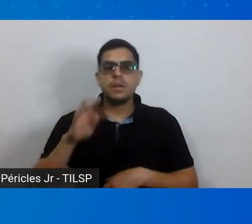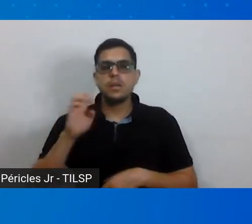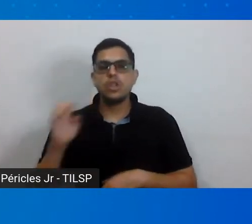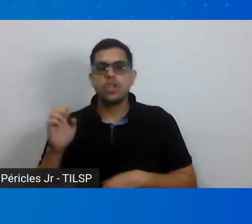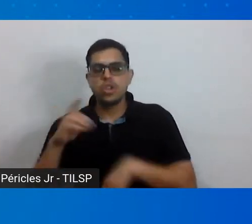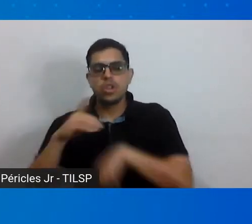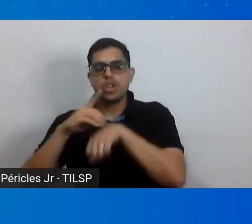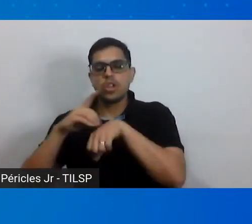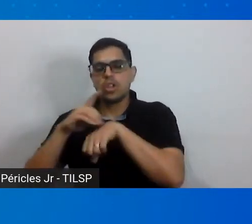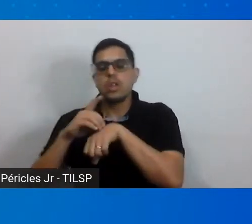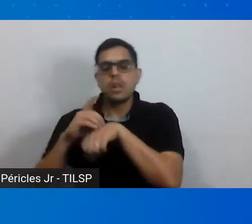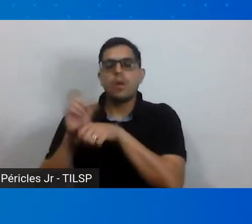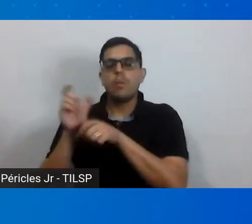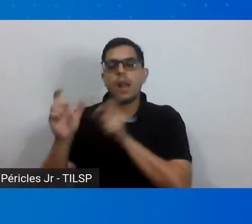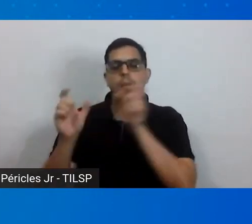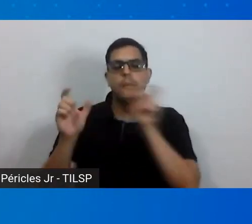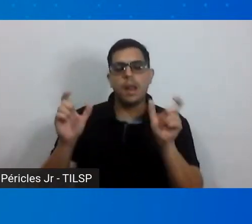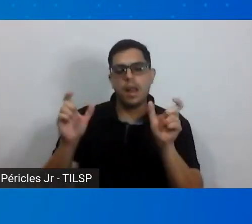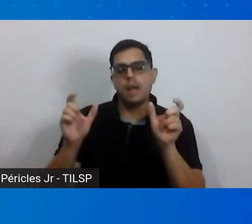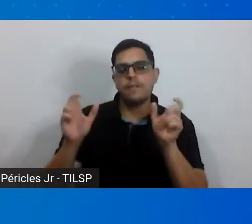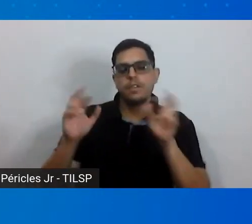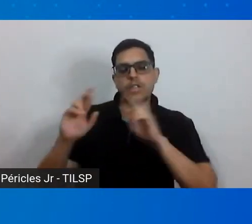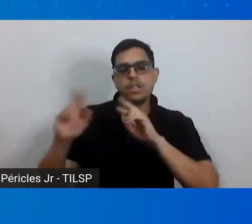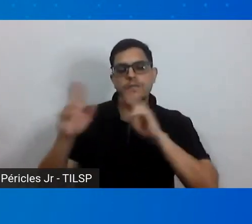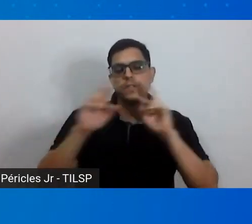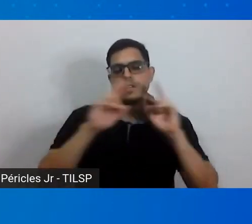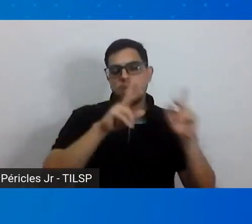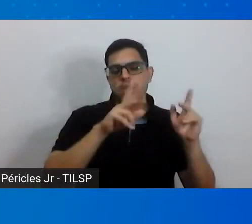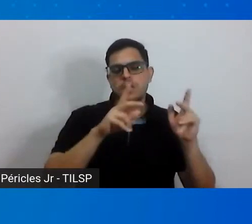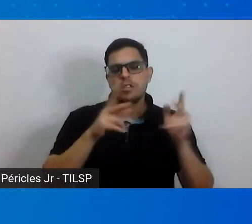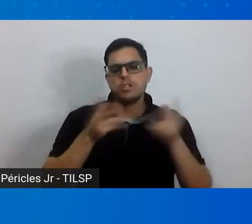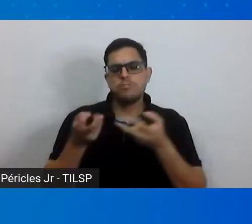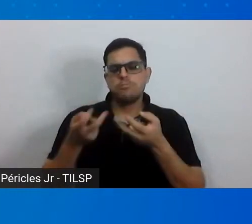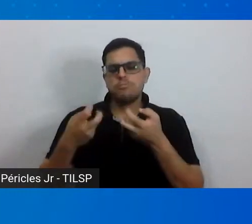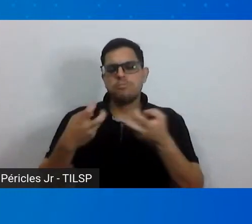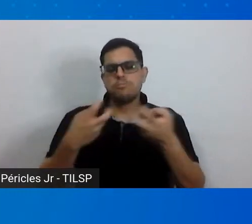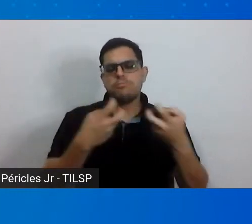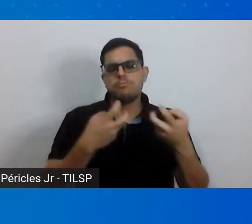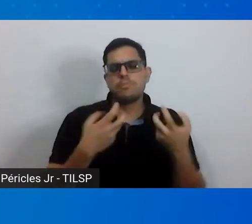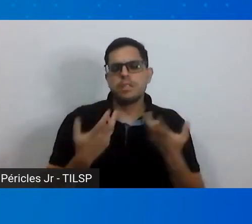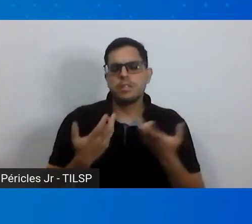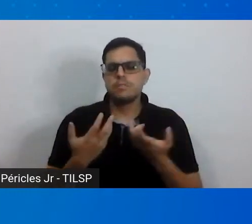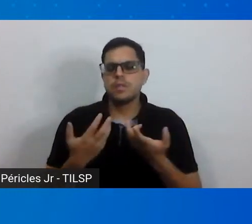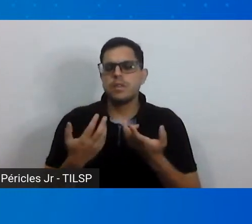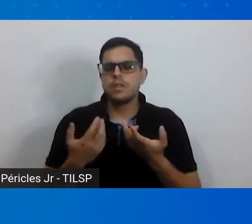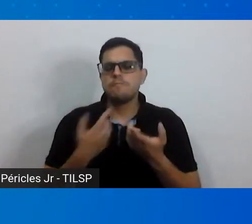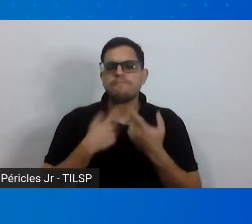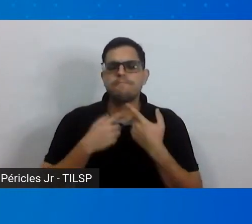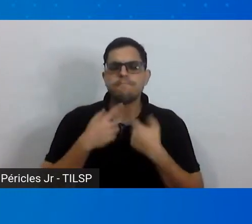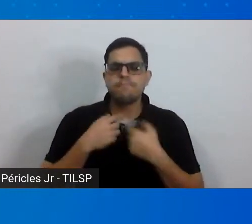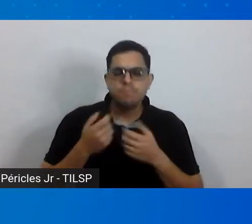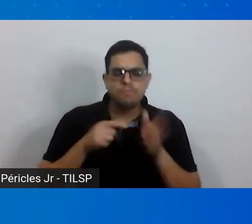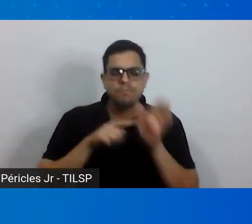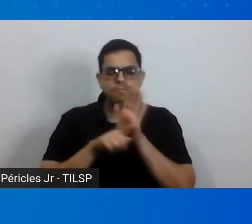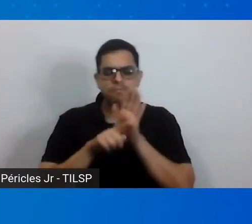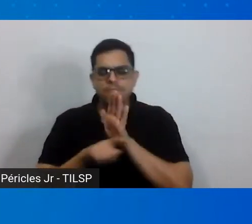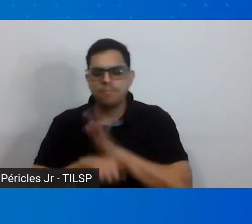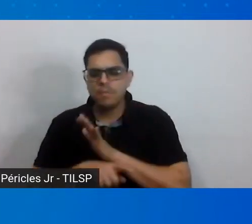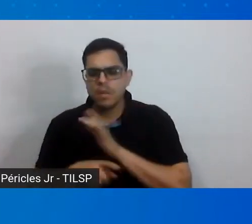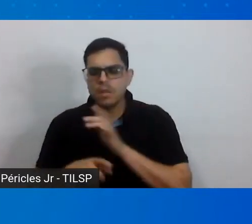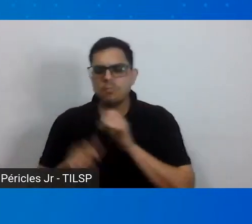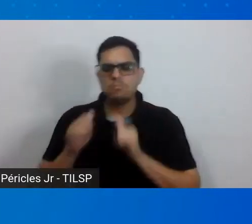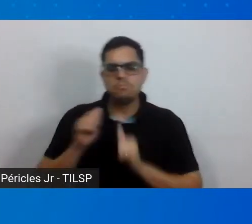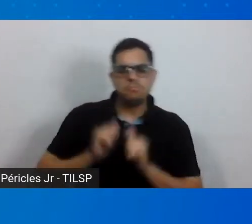fala contextualizando esta mesa e trazendo aqui mais uma inquietação né a partir